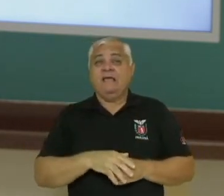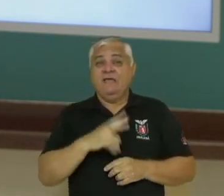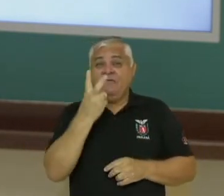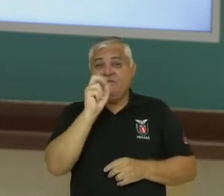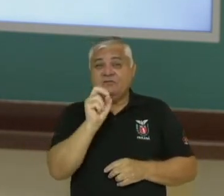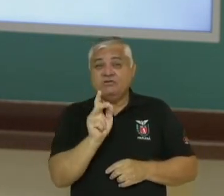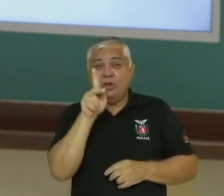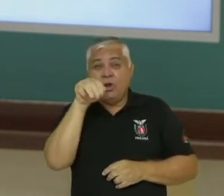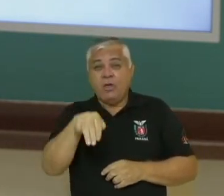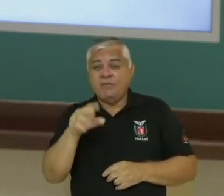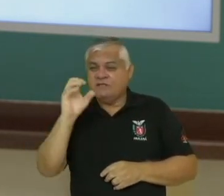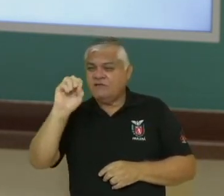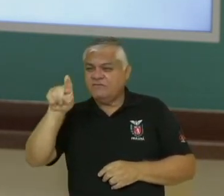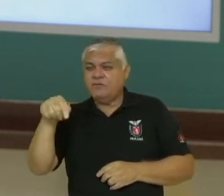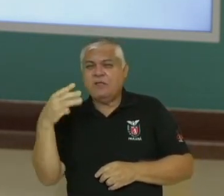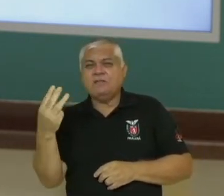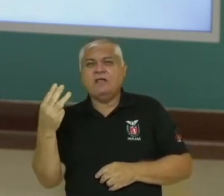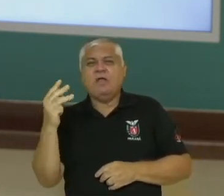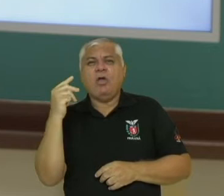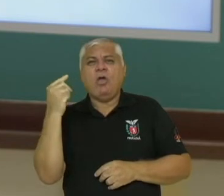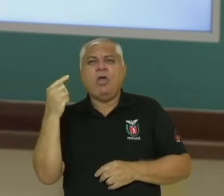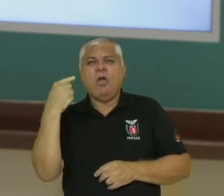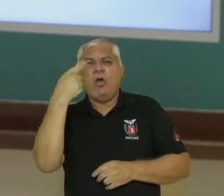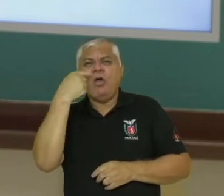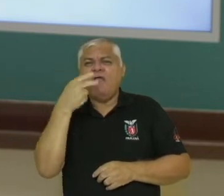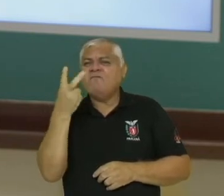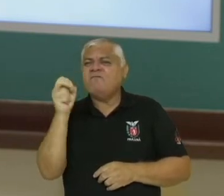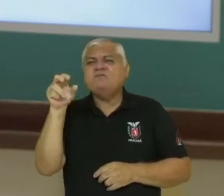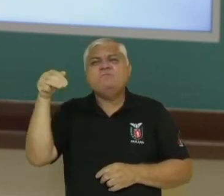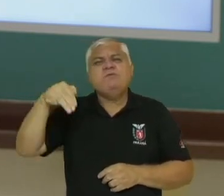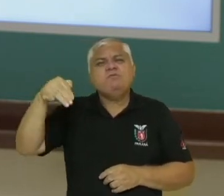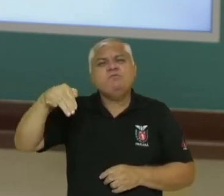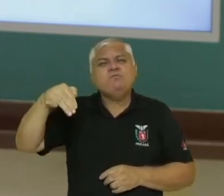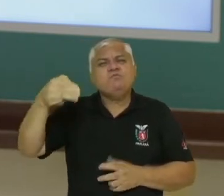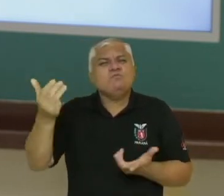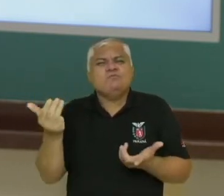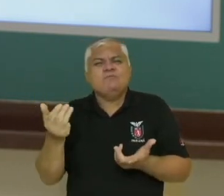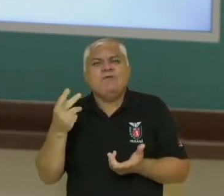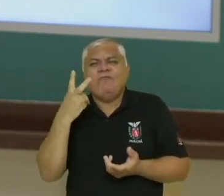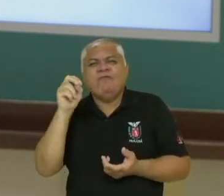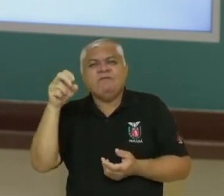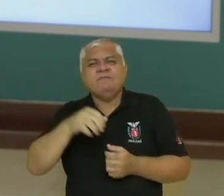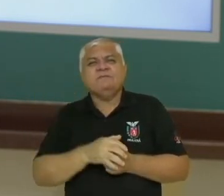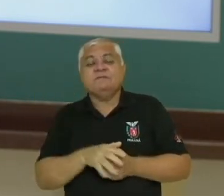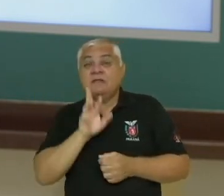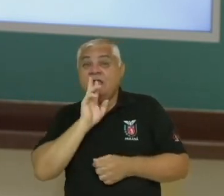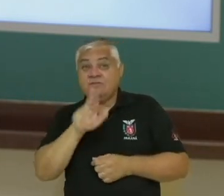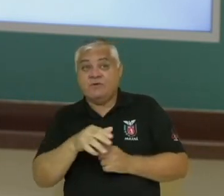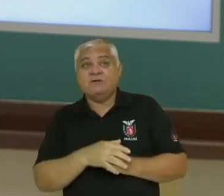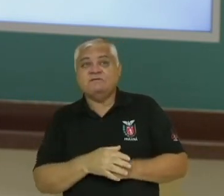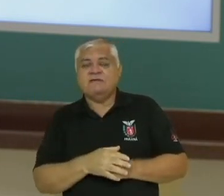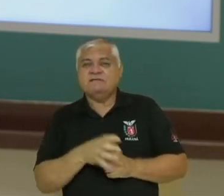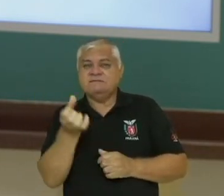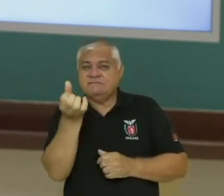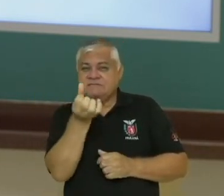hora. 0,3 de hora, só para você ter uma ideia, em torno de 20 minutos, 1/3 de hora. Certo? Então você teria